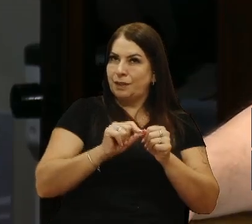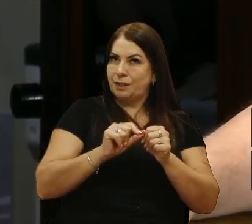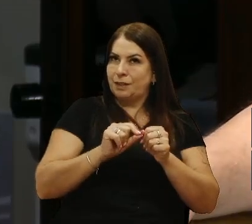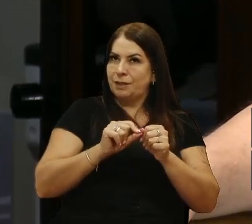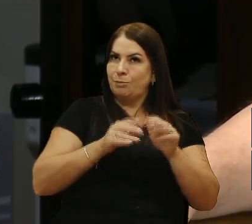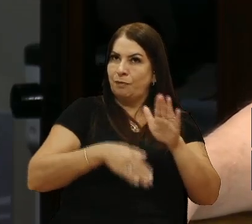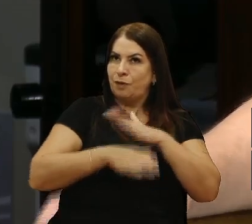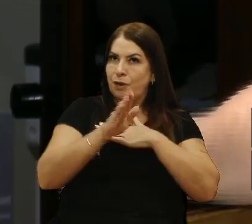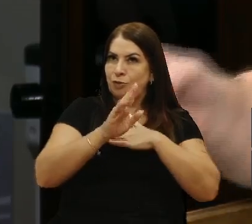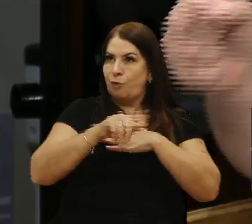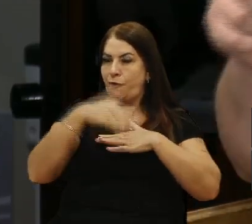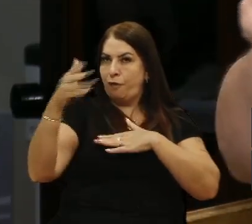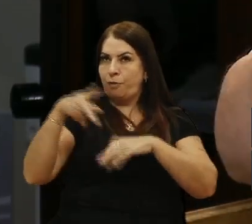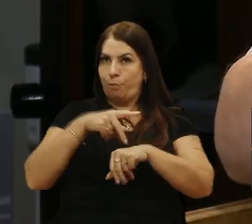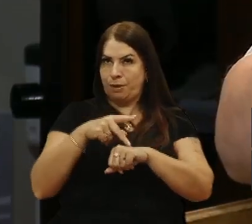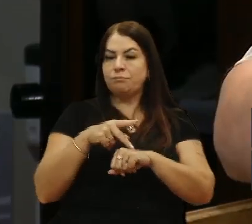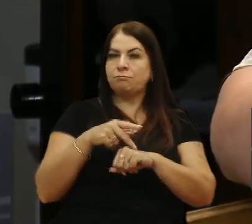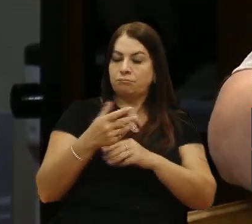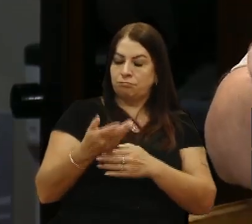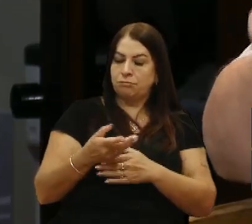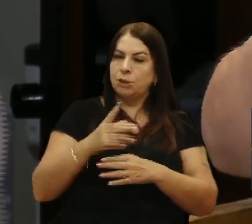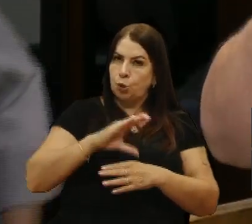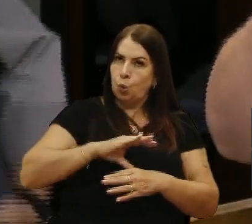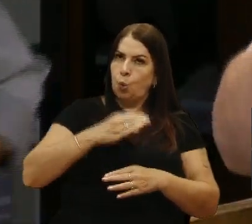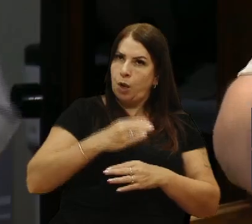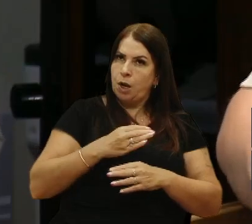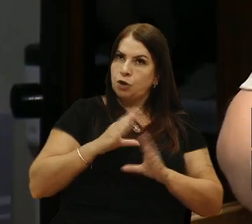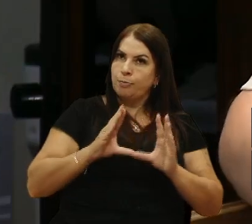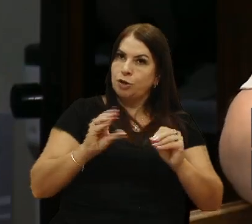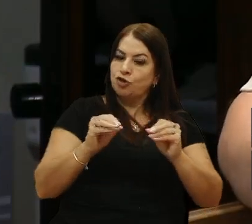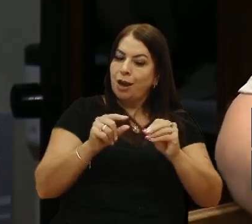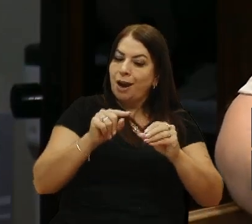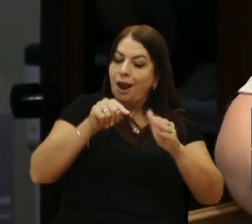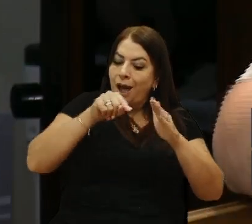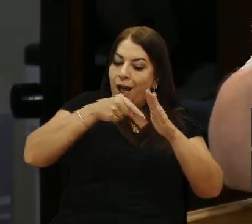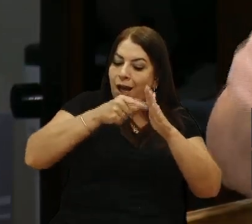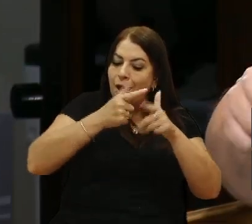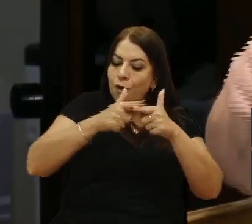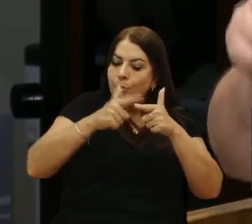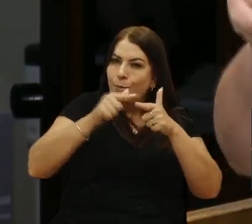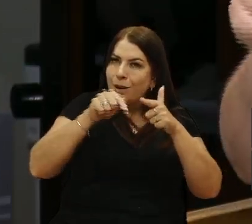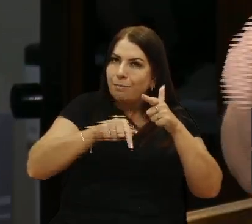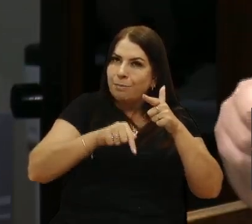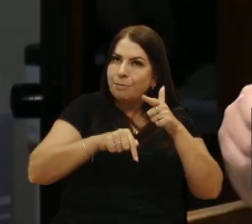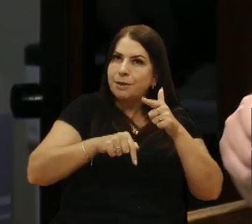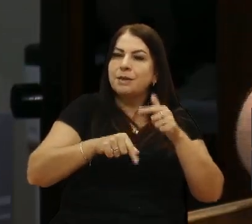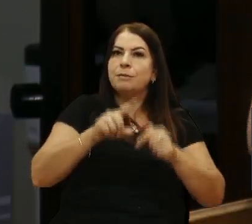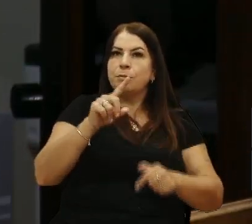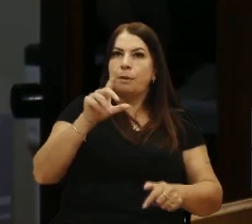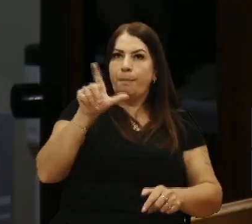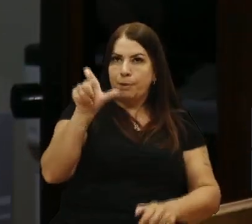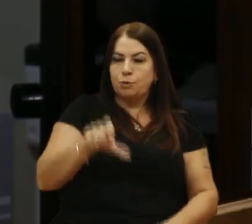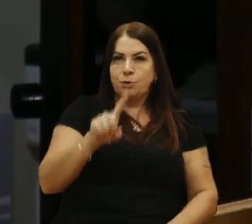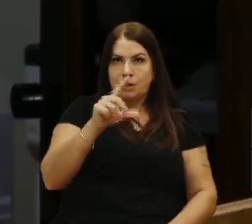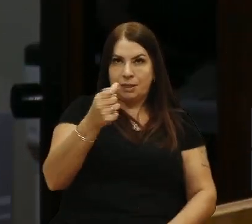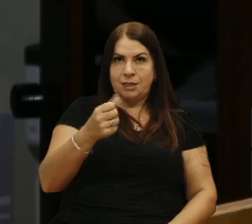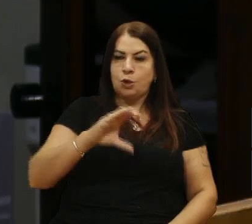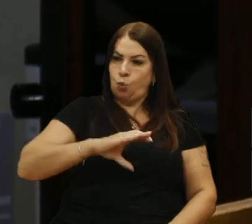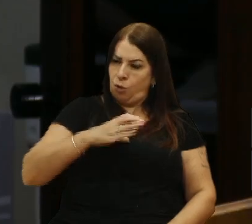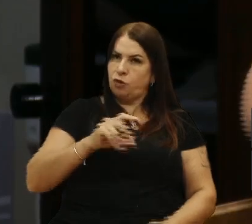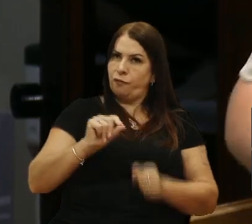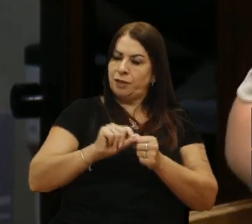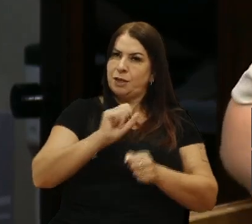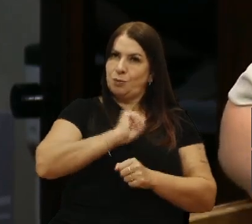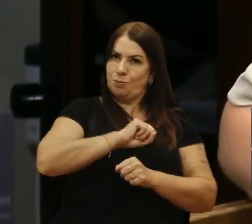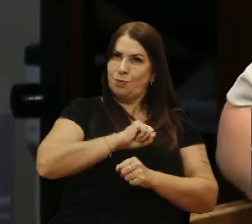para o exterior. Mas nós temos que ter coragem de mexer no cerne da questão e entender que, sim, uma pessoa com 16 anos que tem coragem de fazer tamanha crueldade